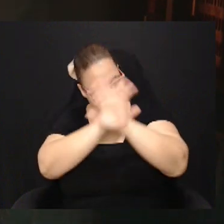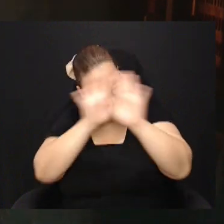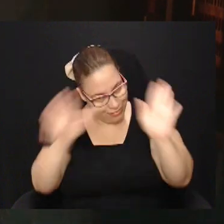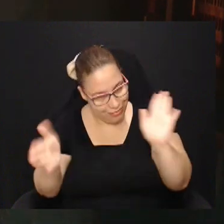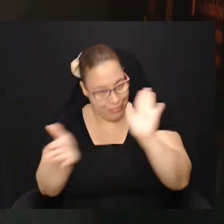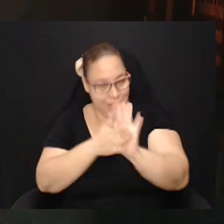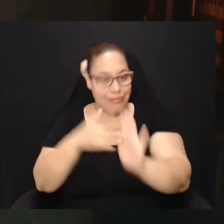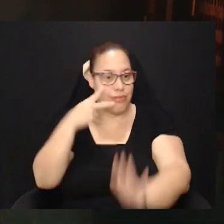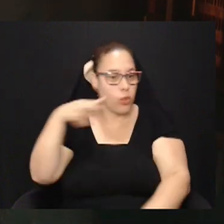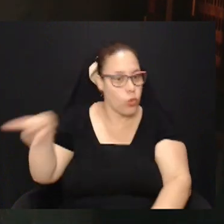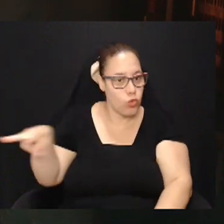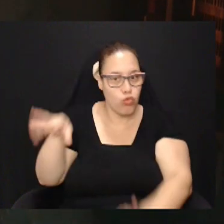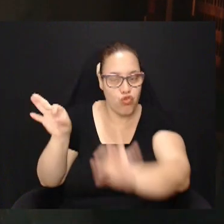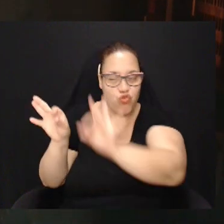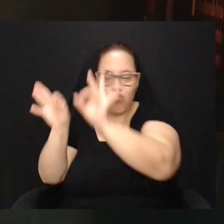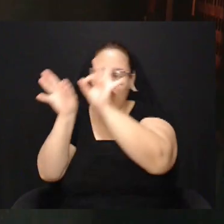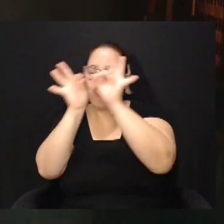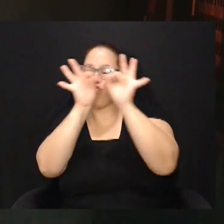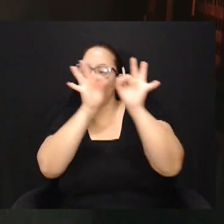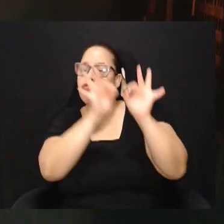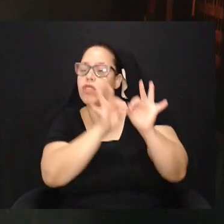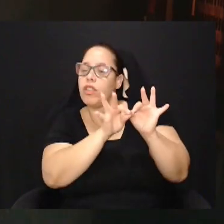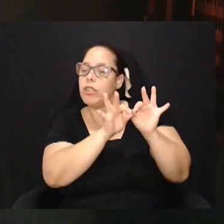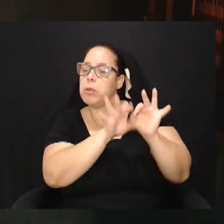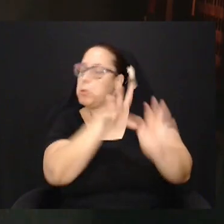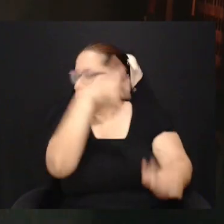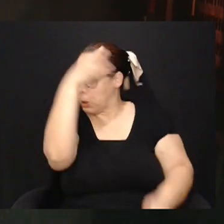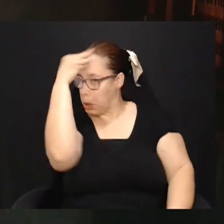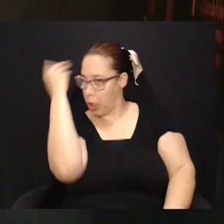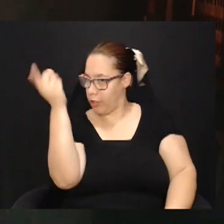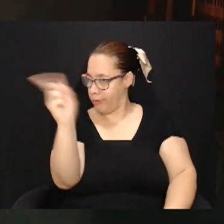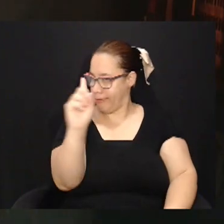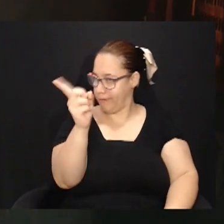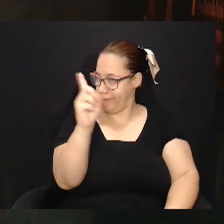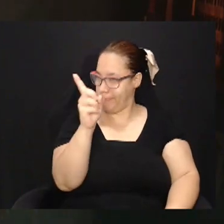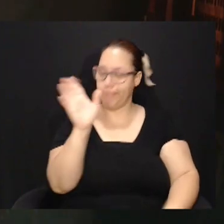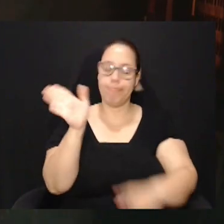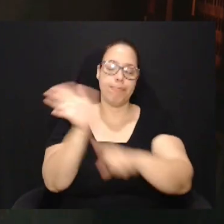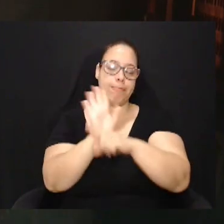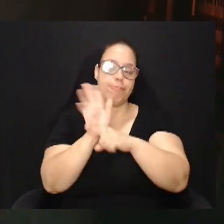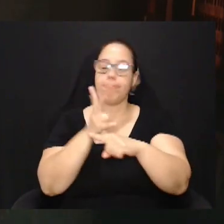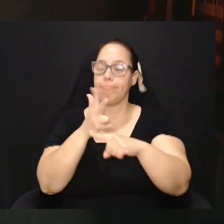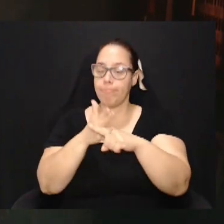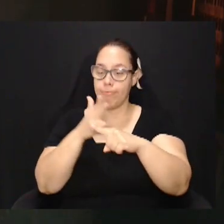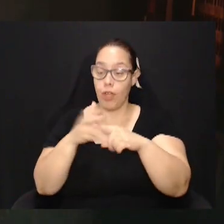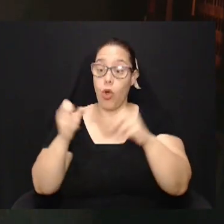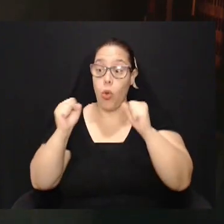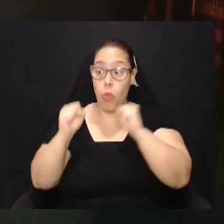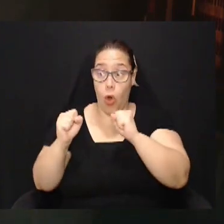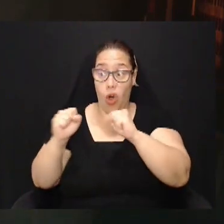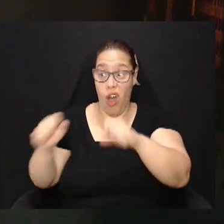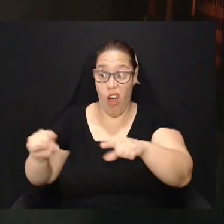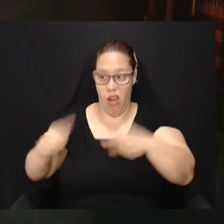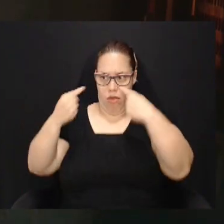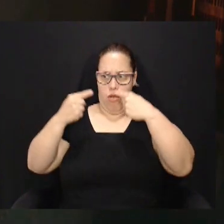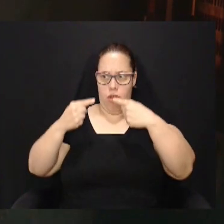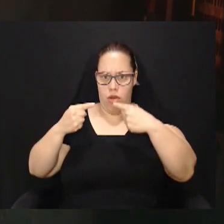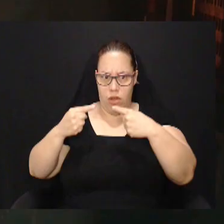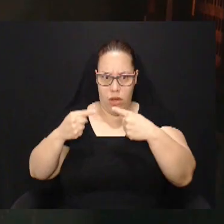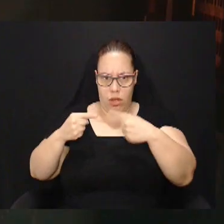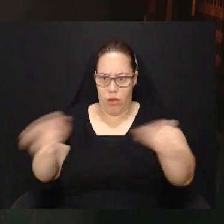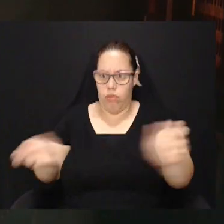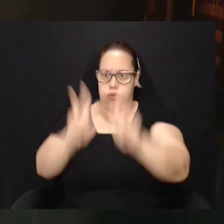assiste não passa em branco dentro da gente, não. Filmes e séries podem confrontar, podem ensinar, alertar, curar,